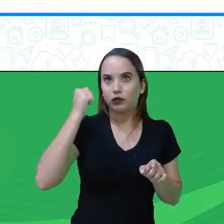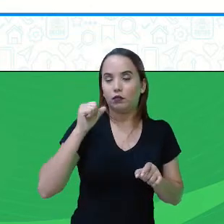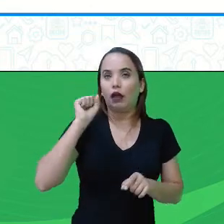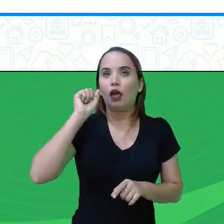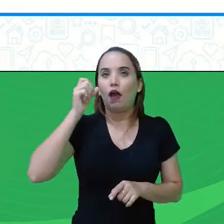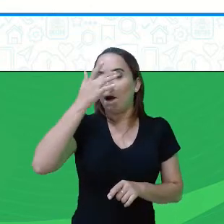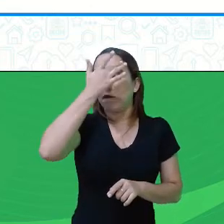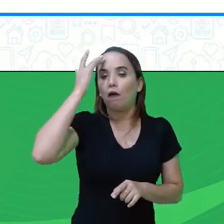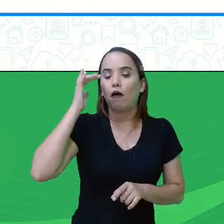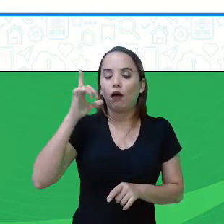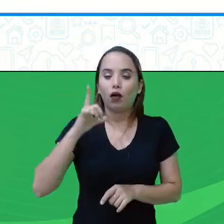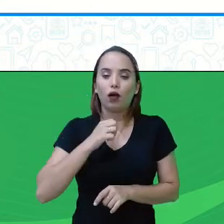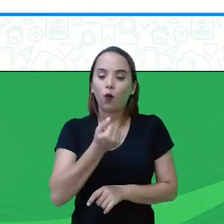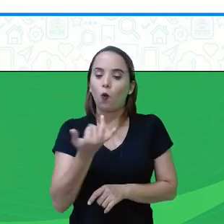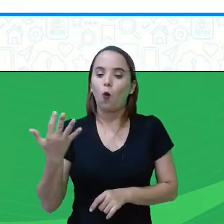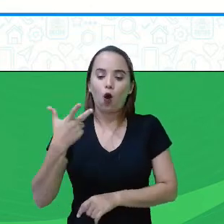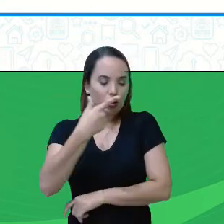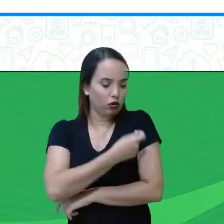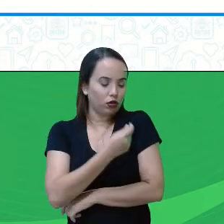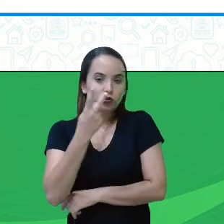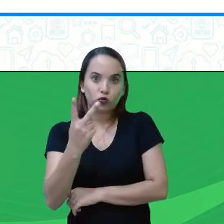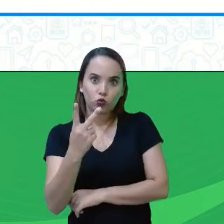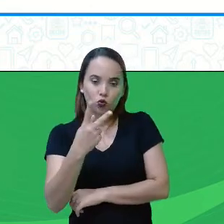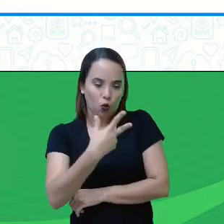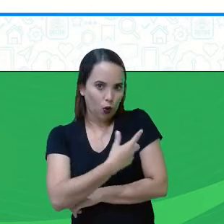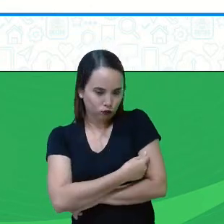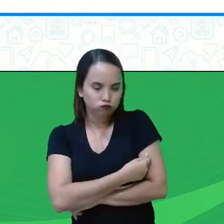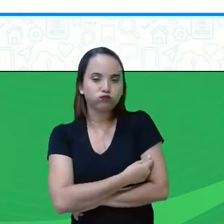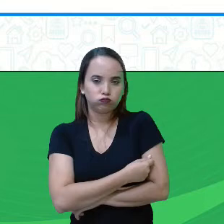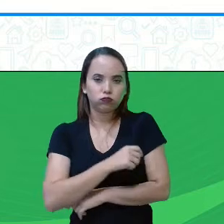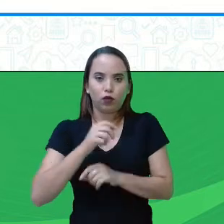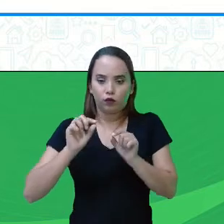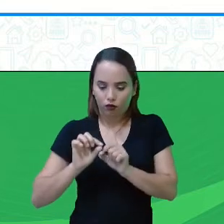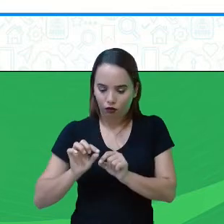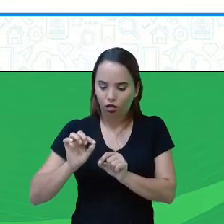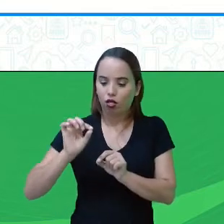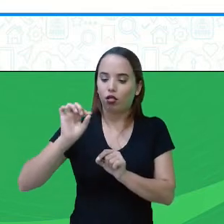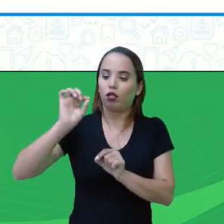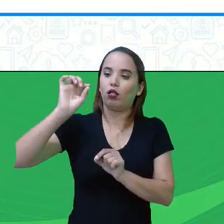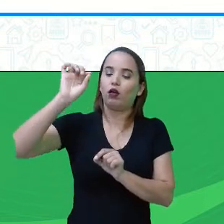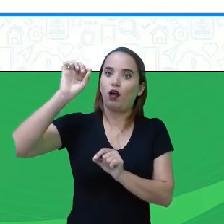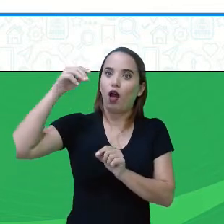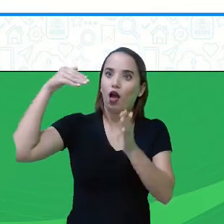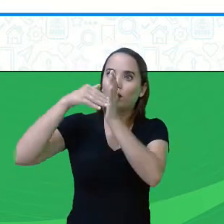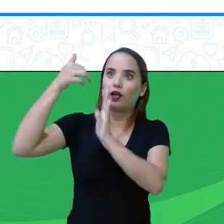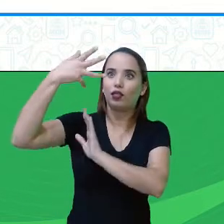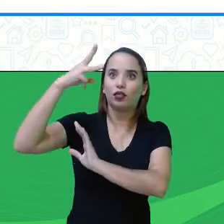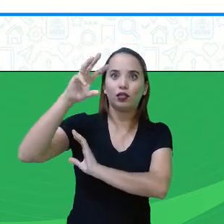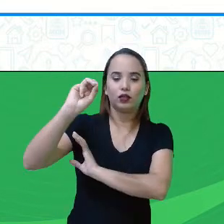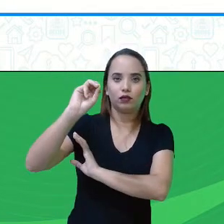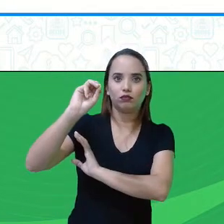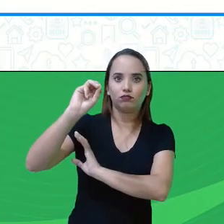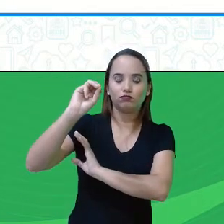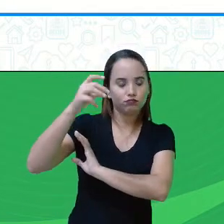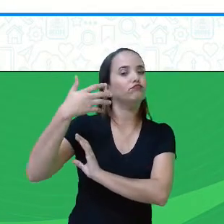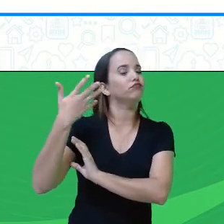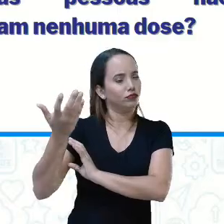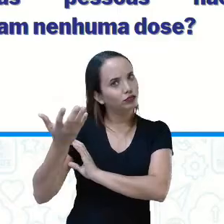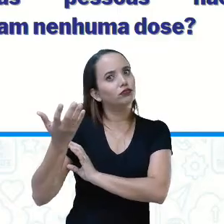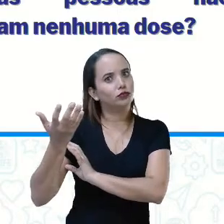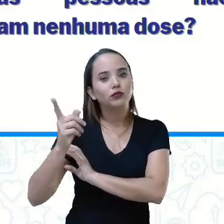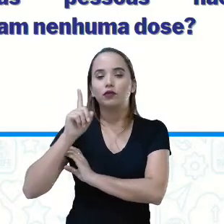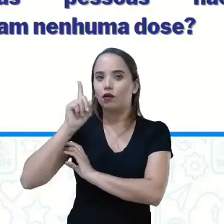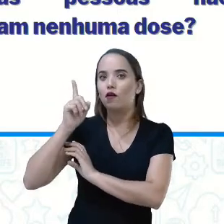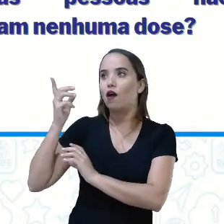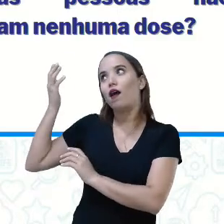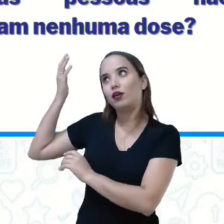Aí eu vou lá, segunda dose, ele está subindo até 30. Então essa é uma possibilidade que nós temos aí de gráfico e